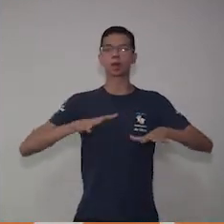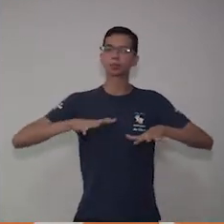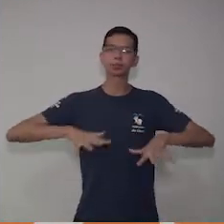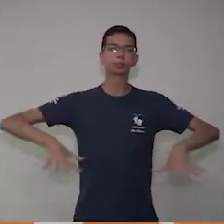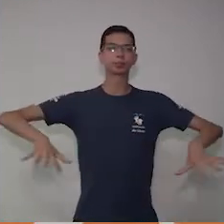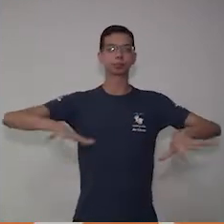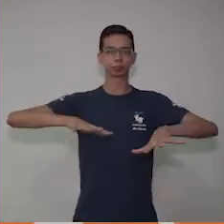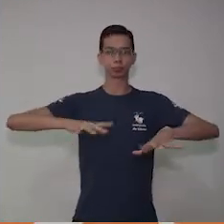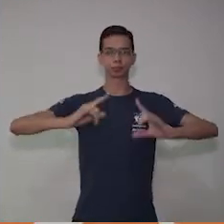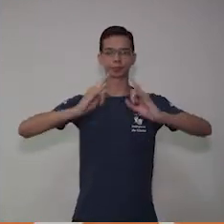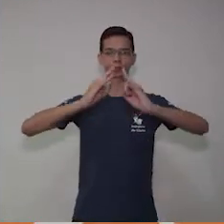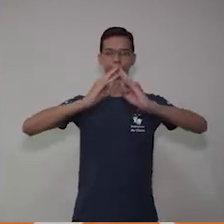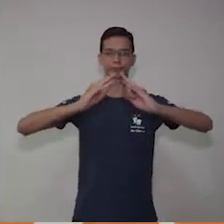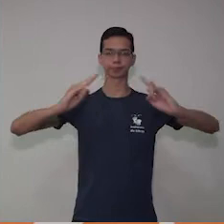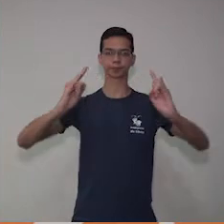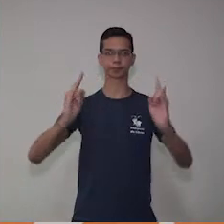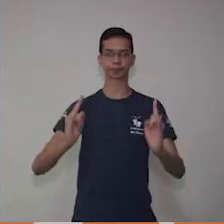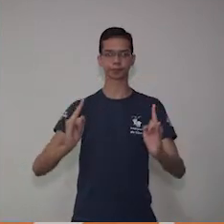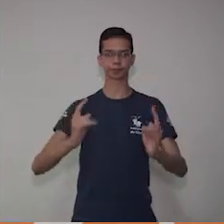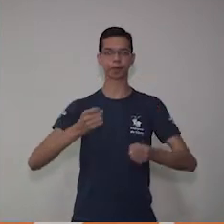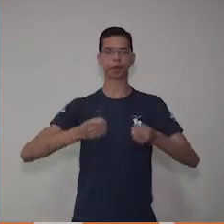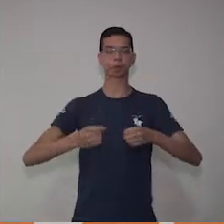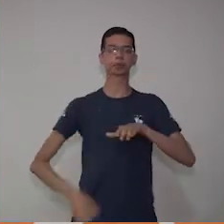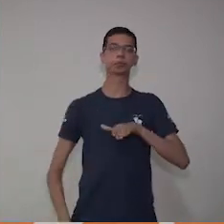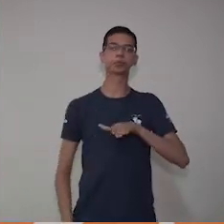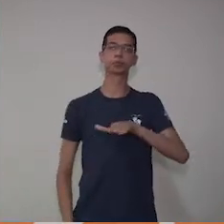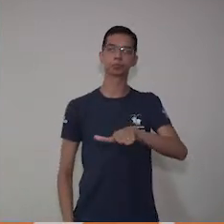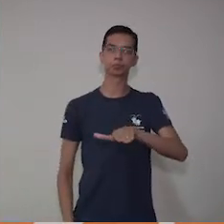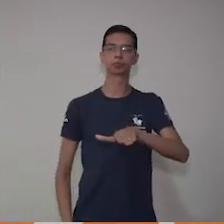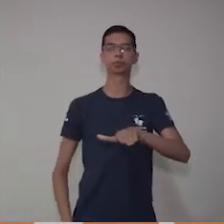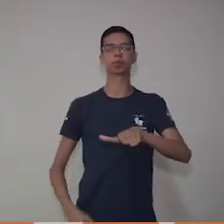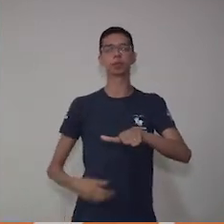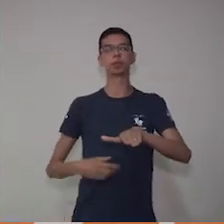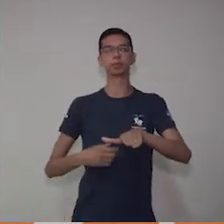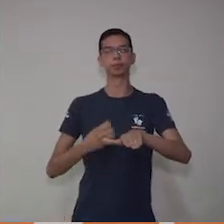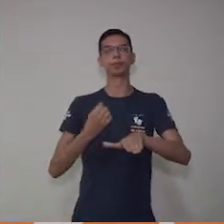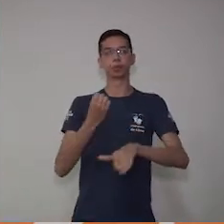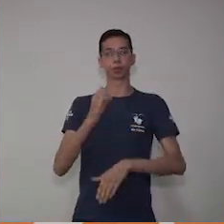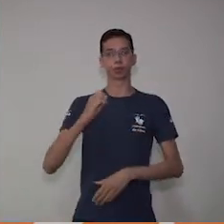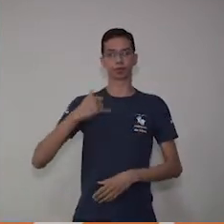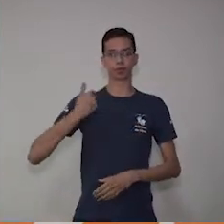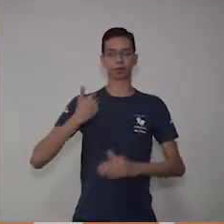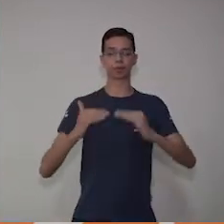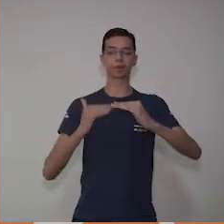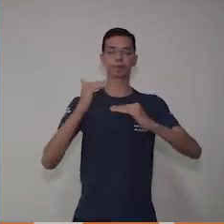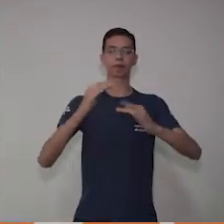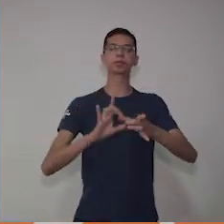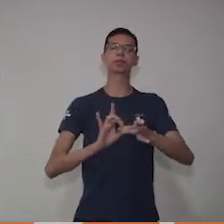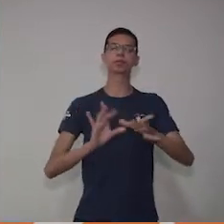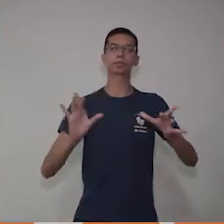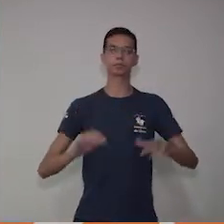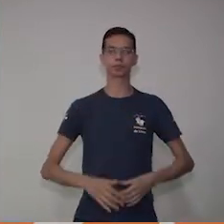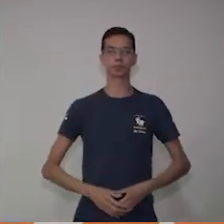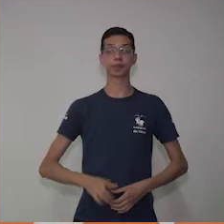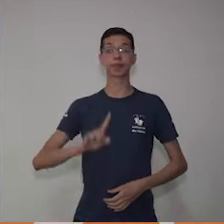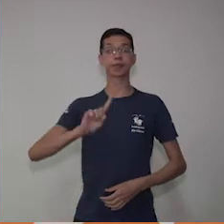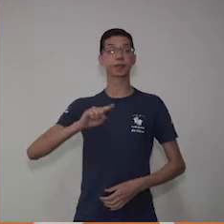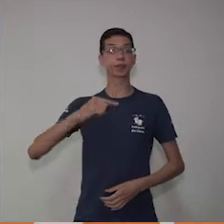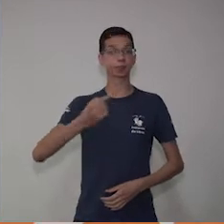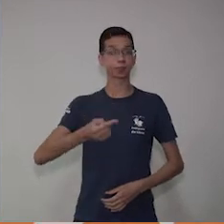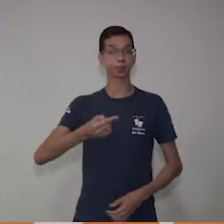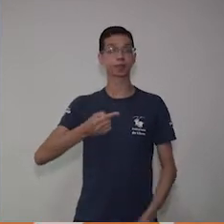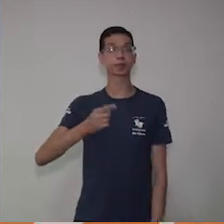a vacinação da população 80+. E a partir da segunda-feira, aí sim, nas